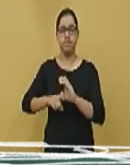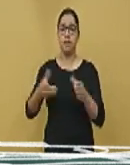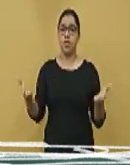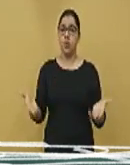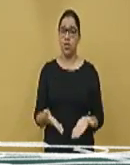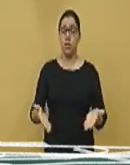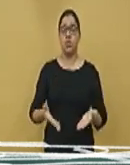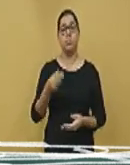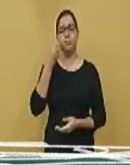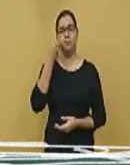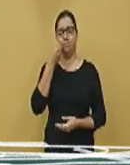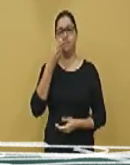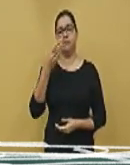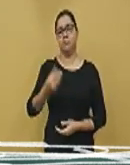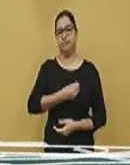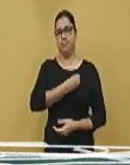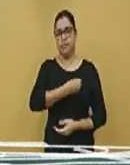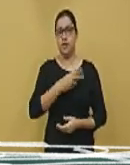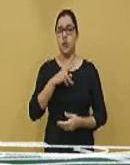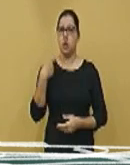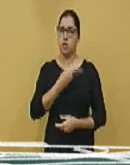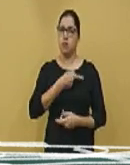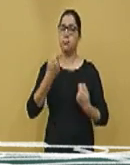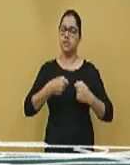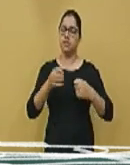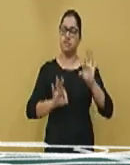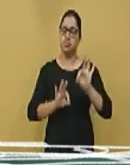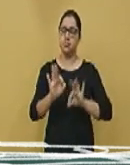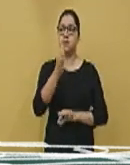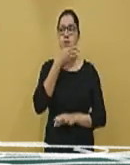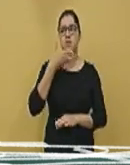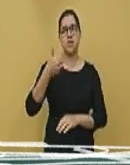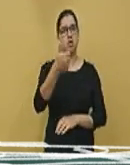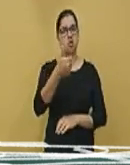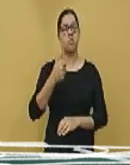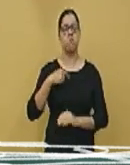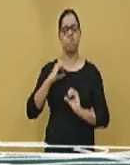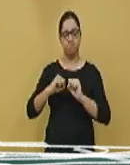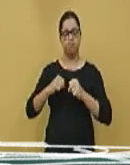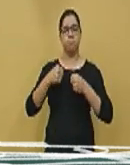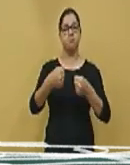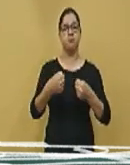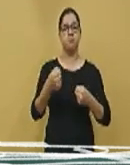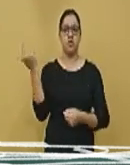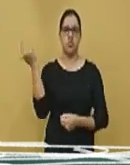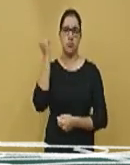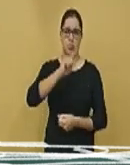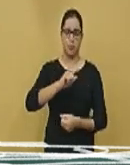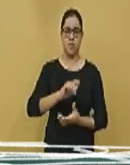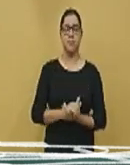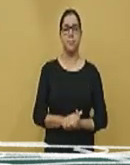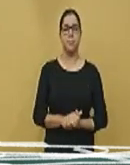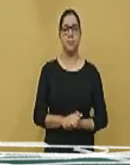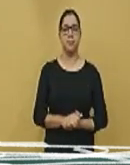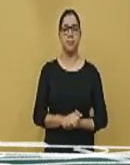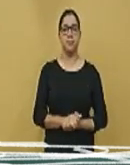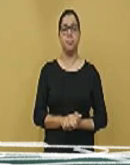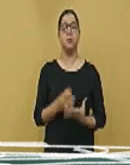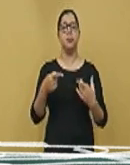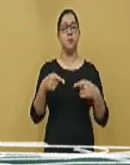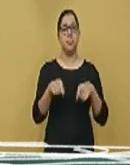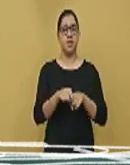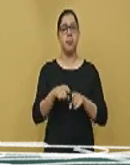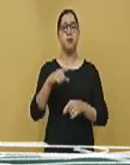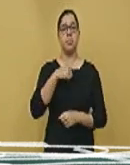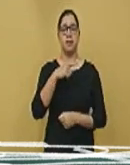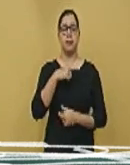eles se encontram. Nós temos que melhorar essa situação e nós estamos dispostos a fazer isso. Enfim, temos aqui